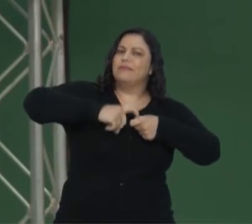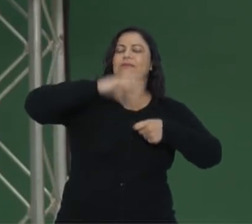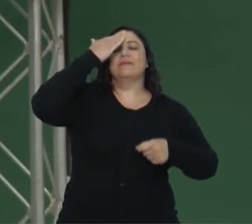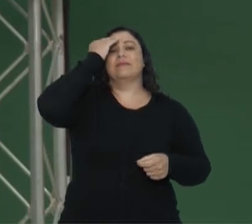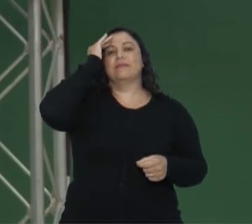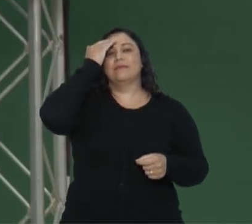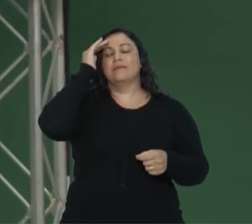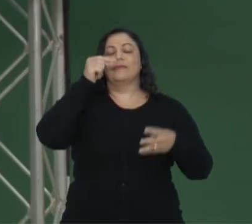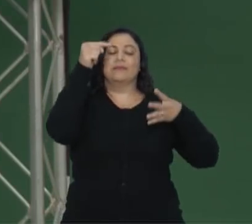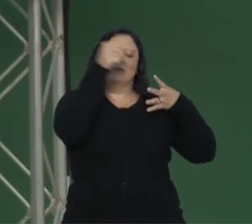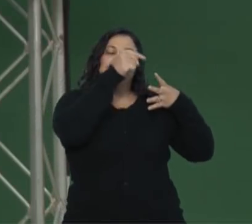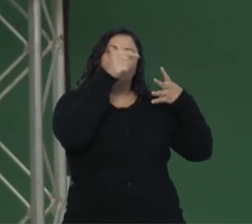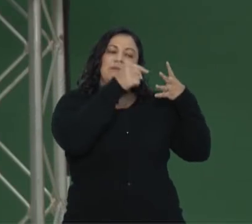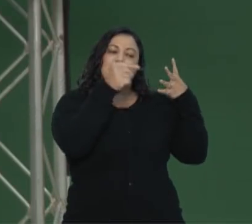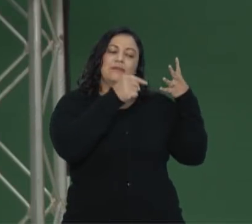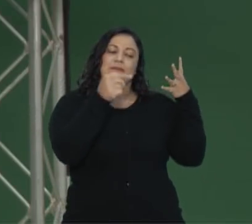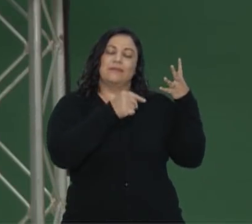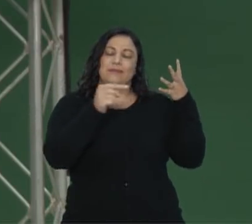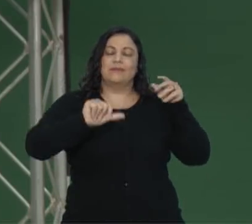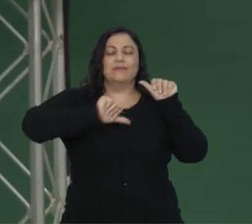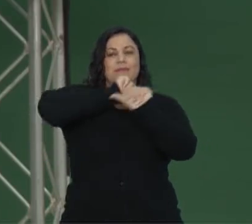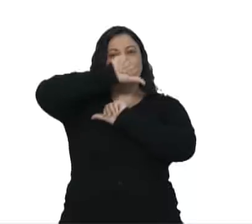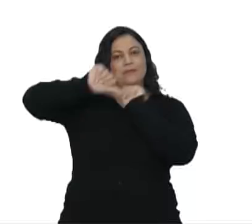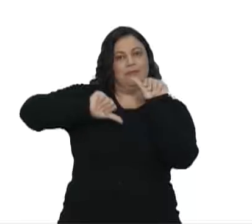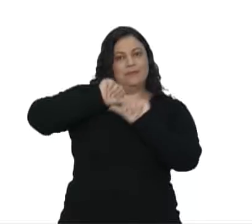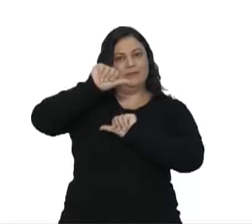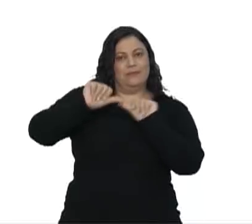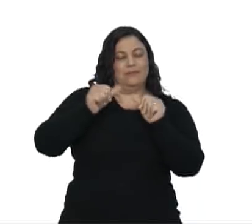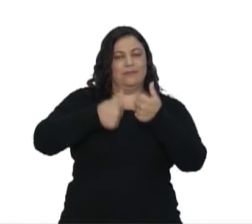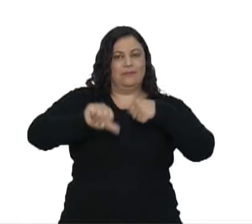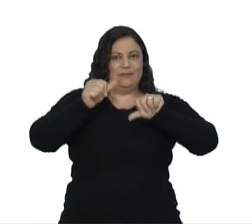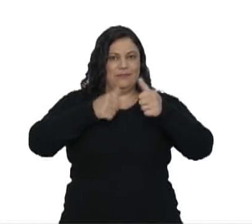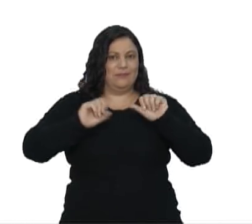dessas situações são transformações químicas.